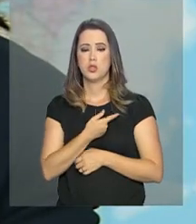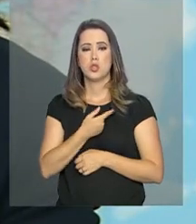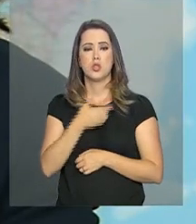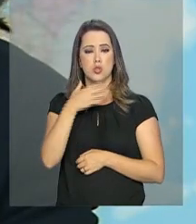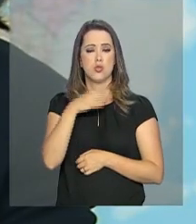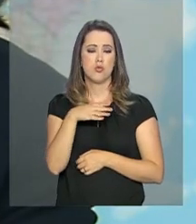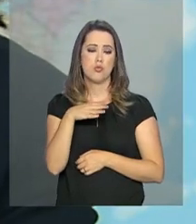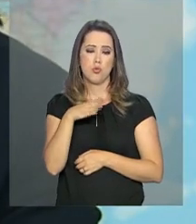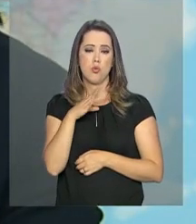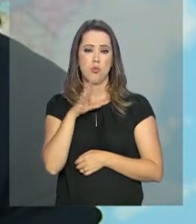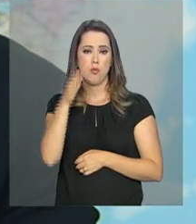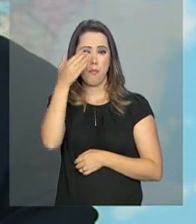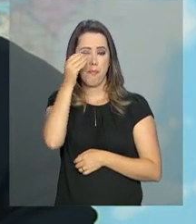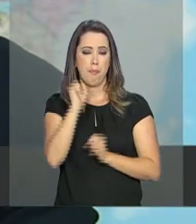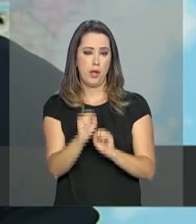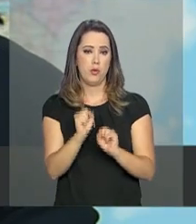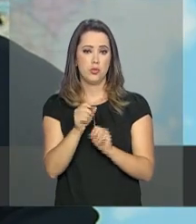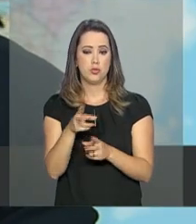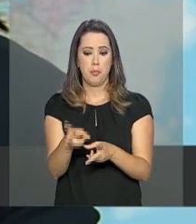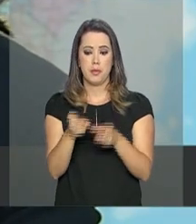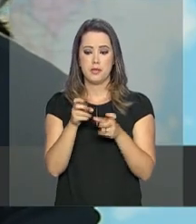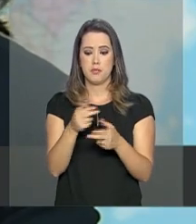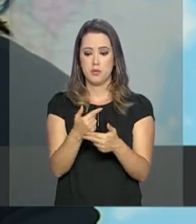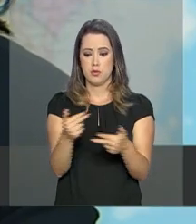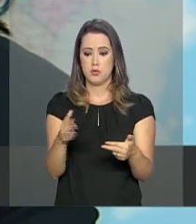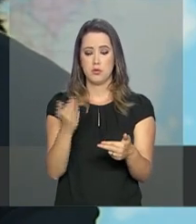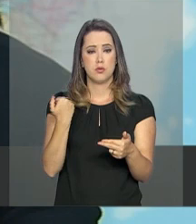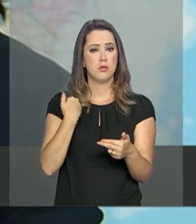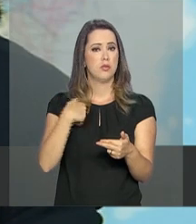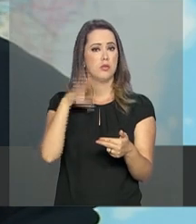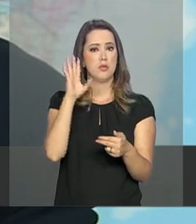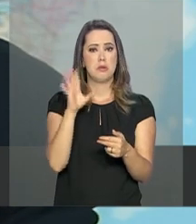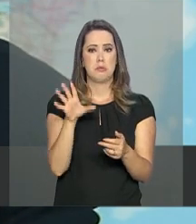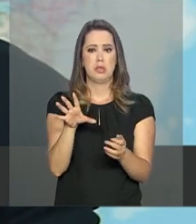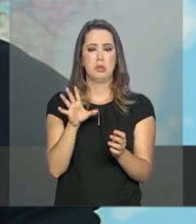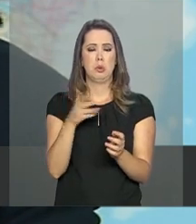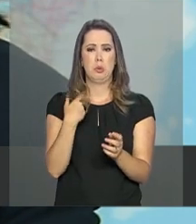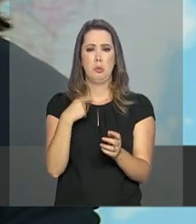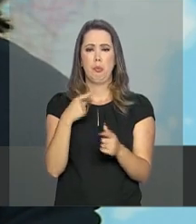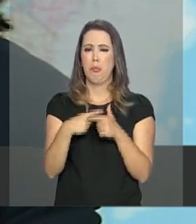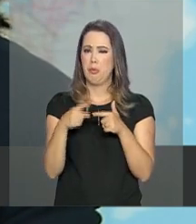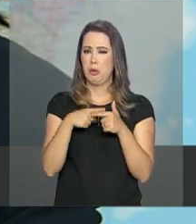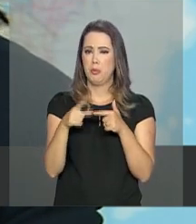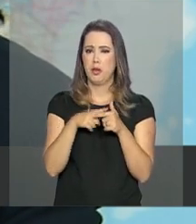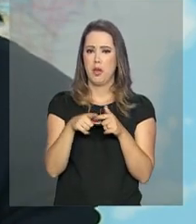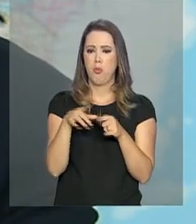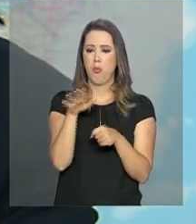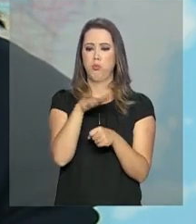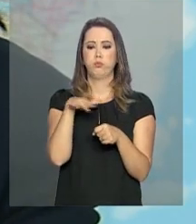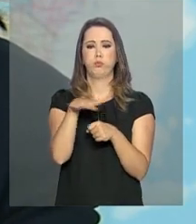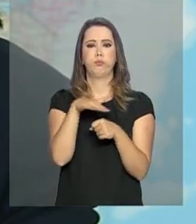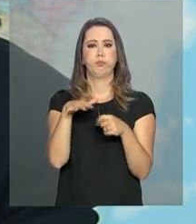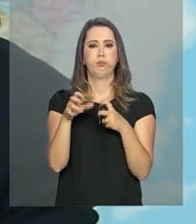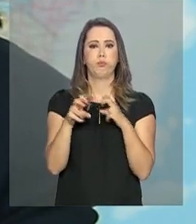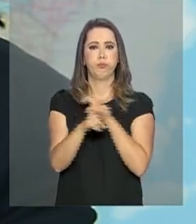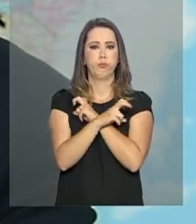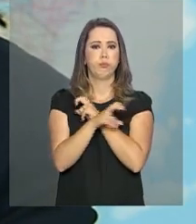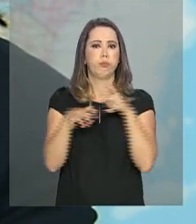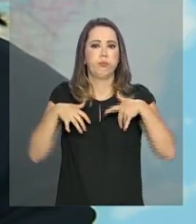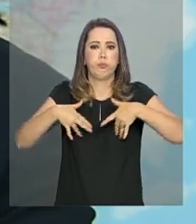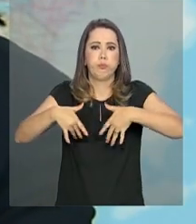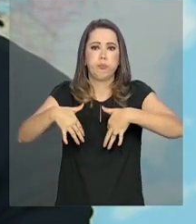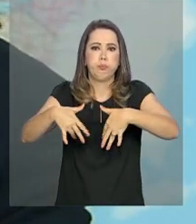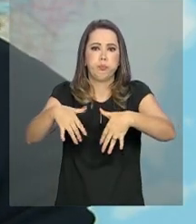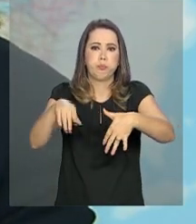identificar aqueles produtos que têm o maior índice de contaminação é o maior índice de não conformidade a gente